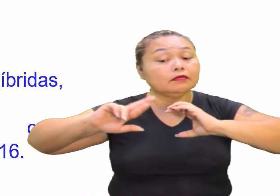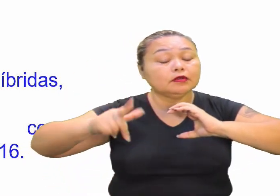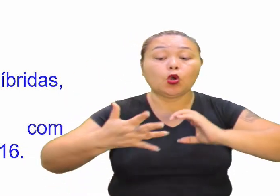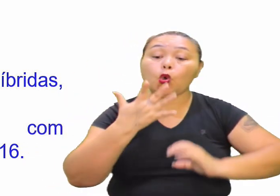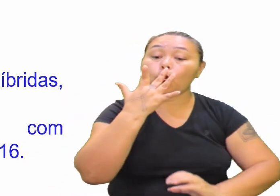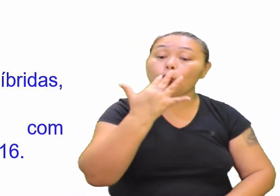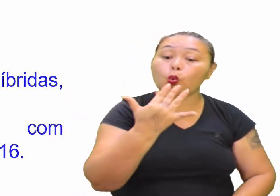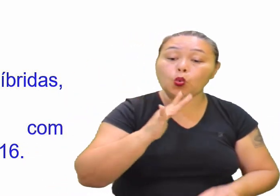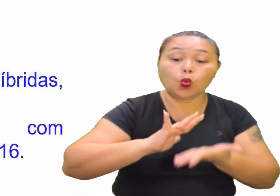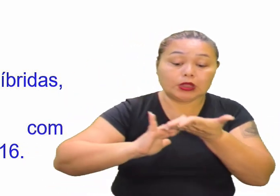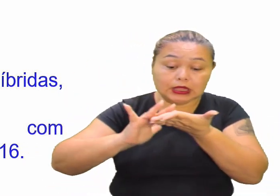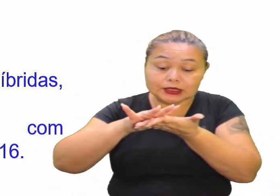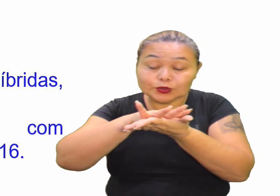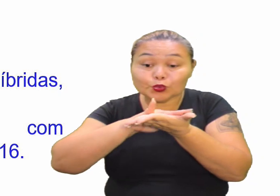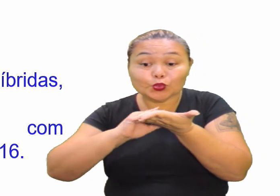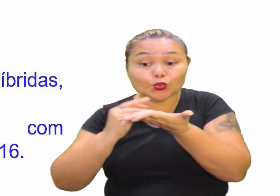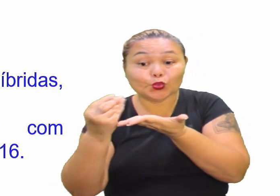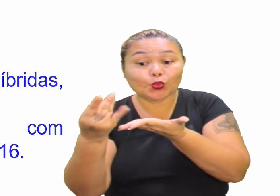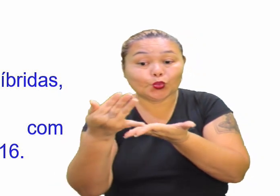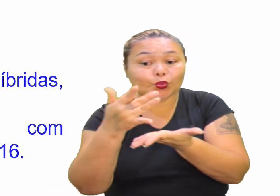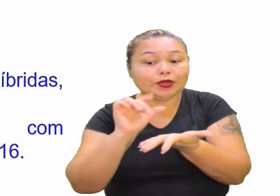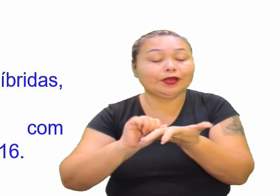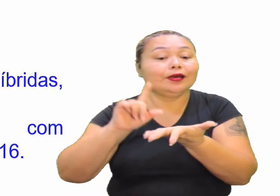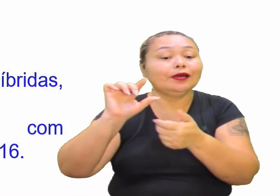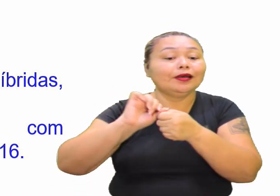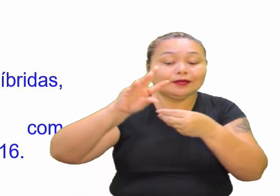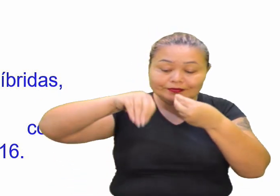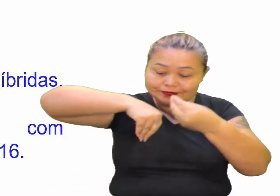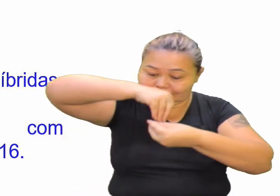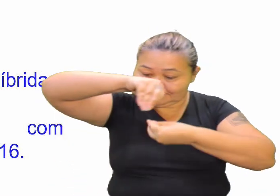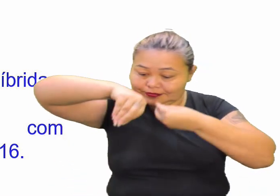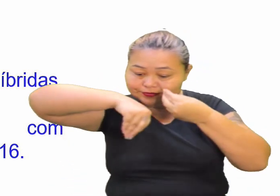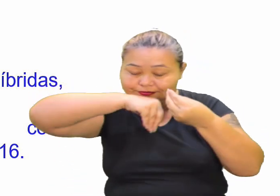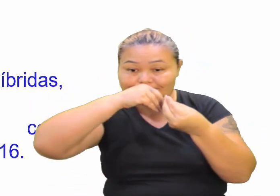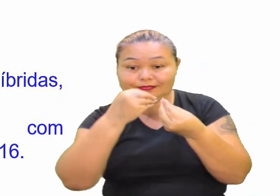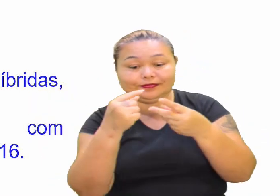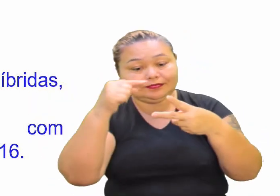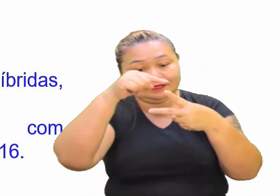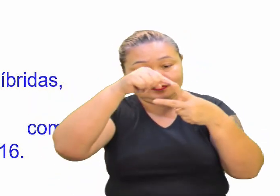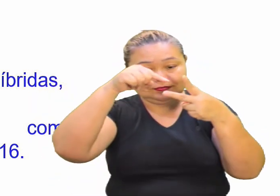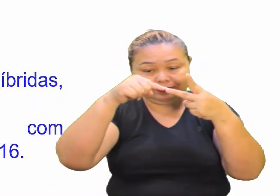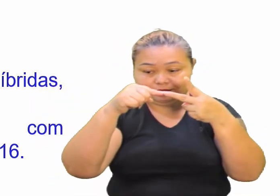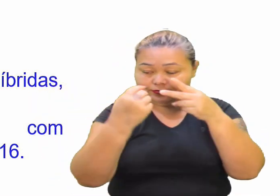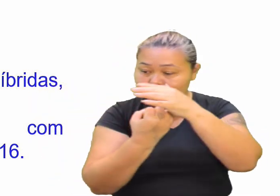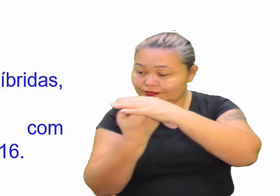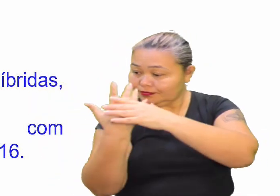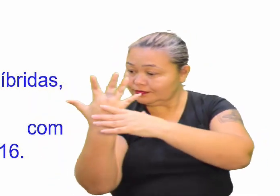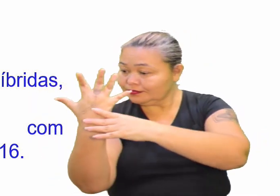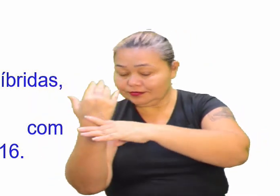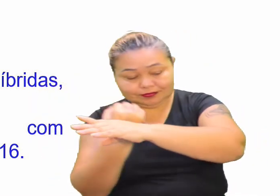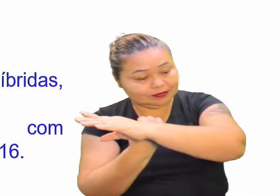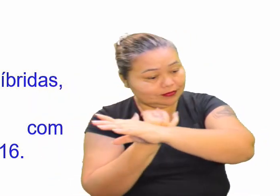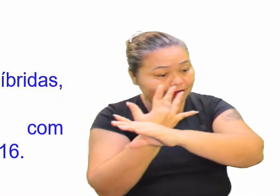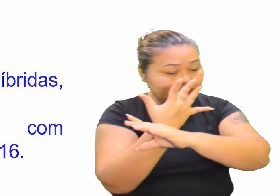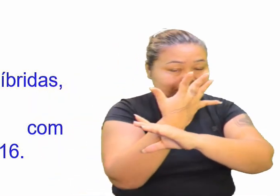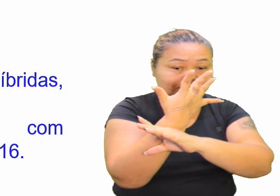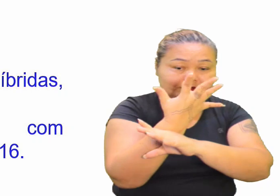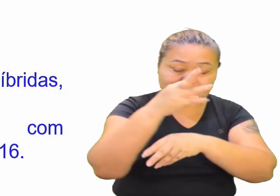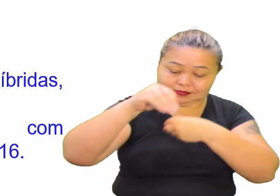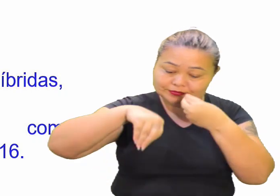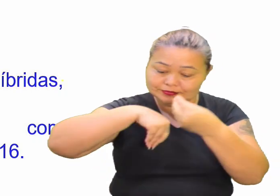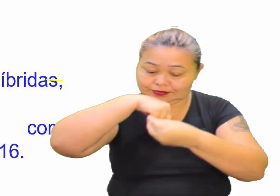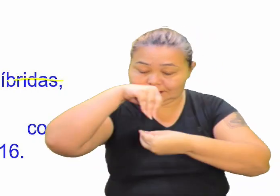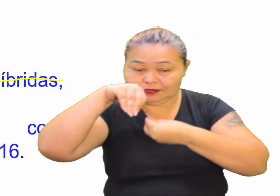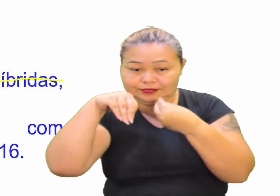e textura, ao realizar o cruzamento entre duas plantas, olha aí, ó, duas